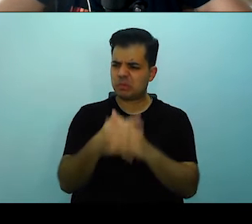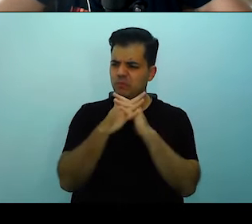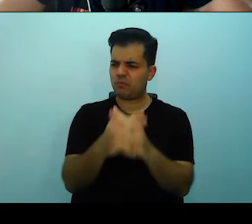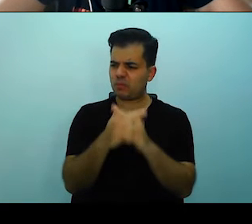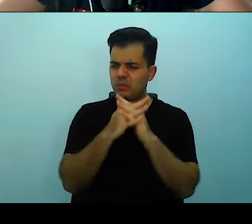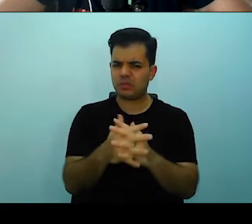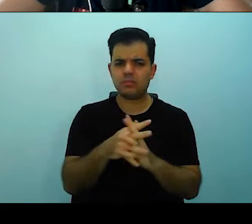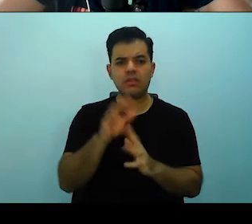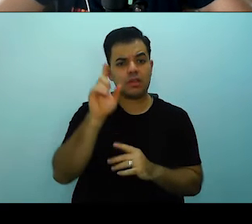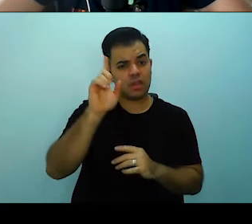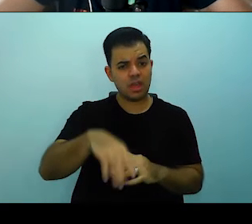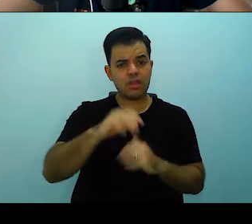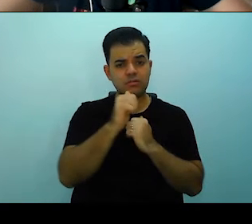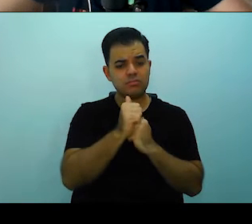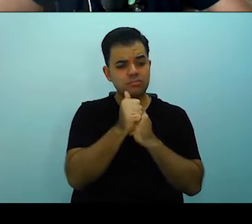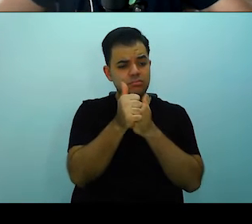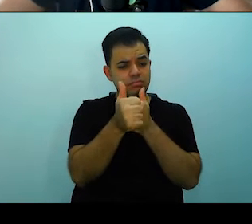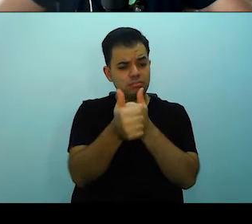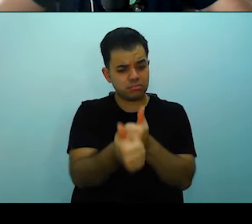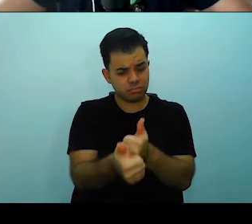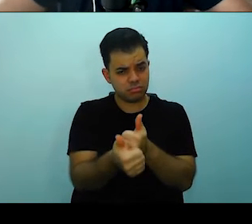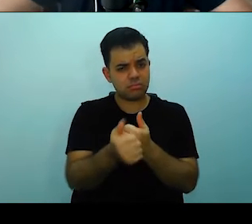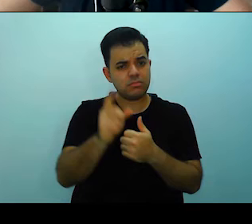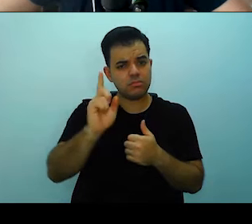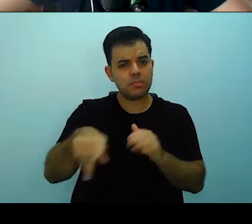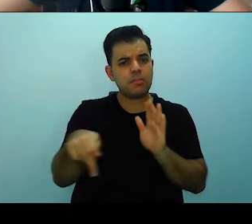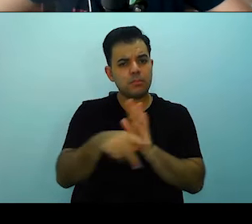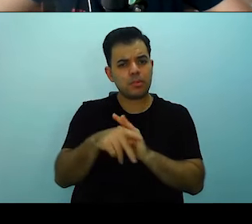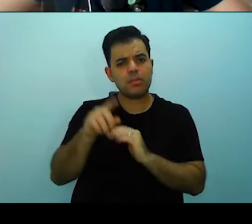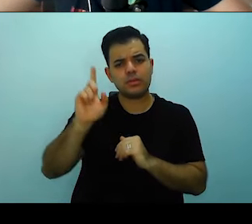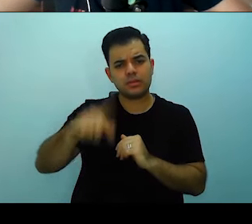a fidelidade do sentido, né? Da semântica.